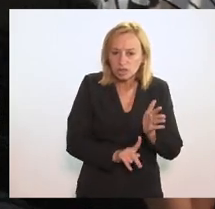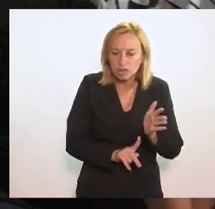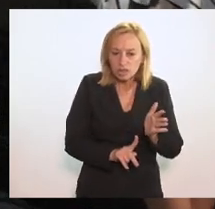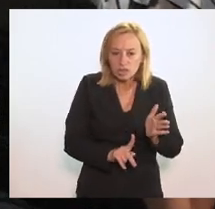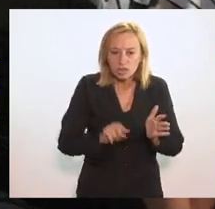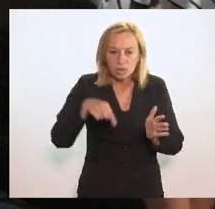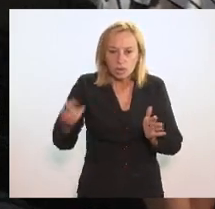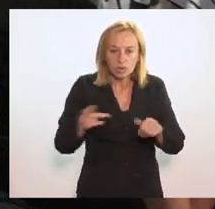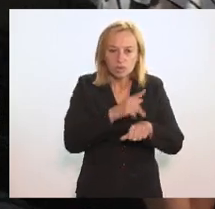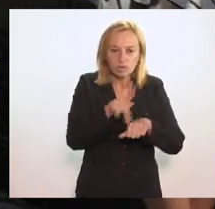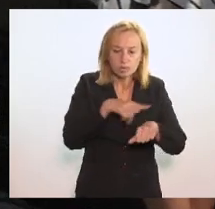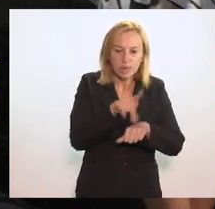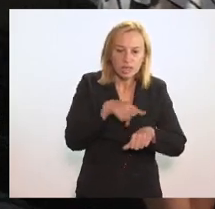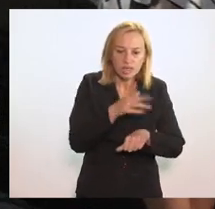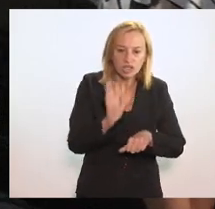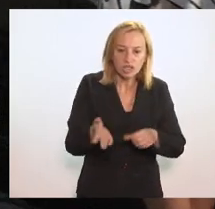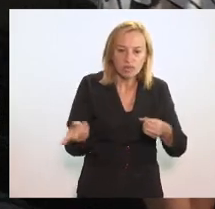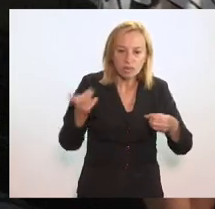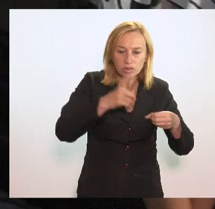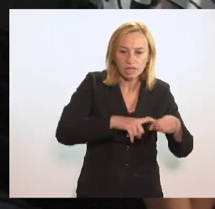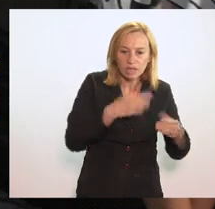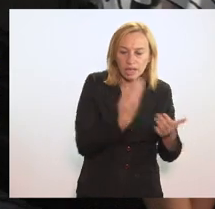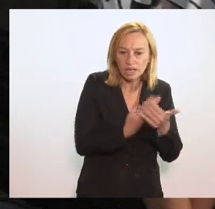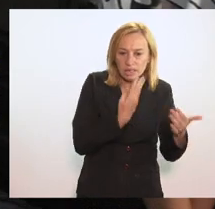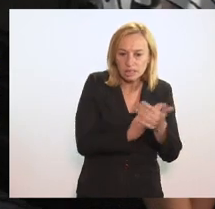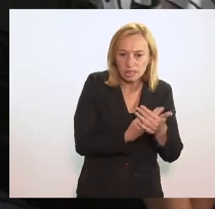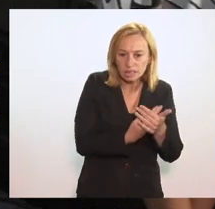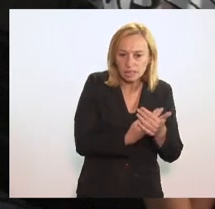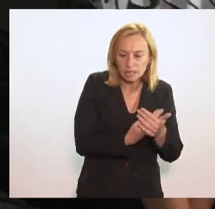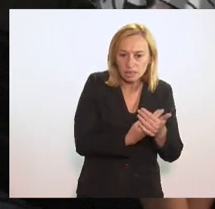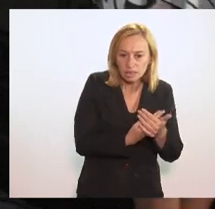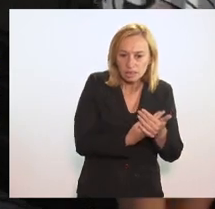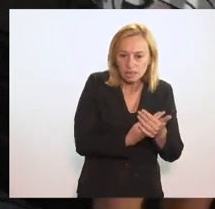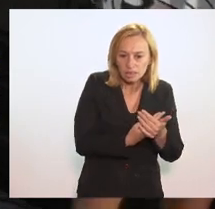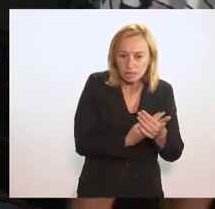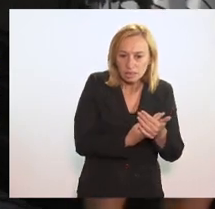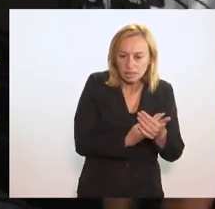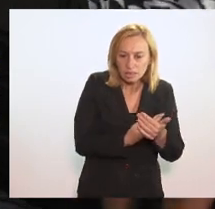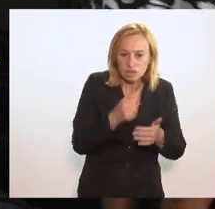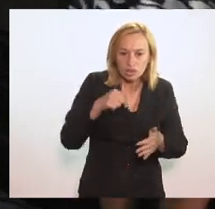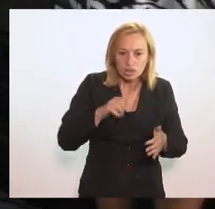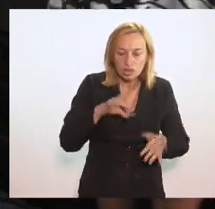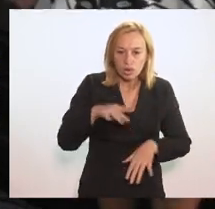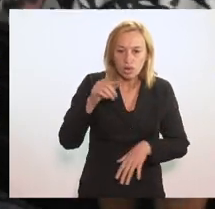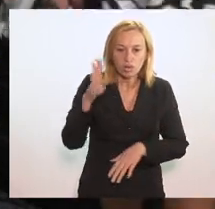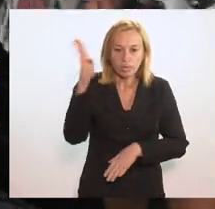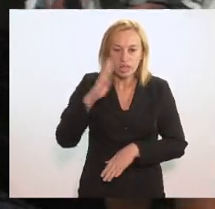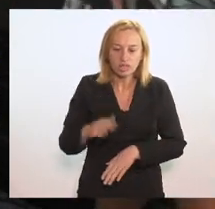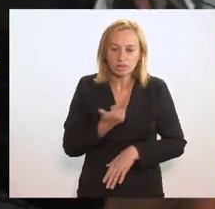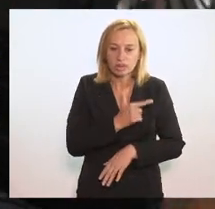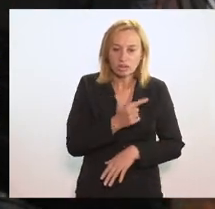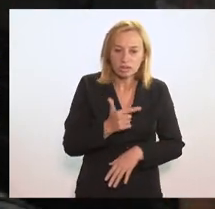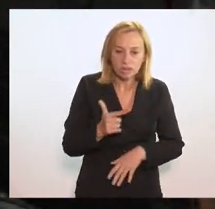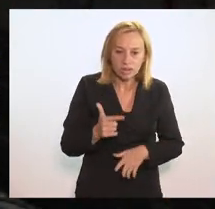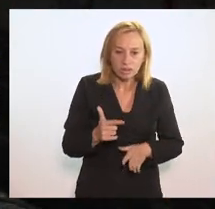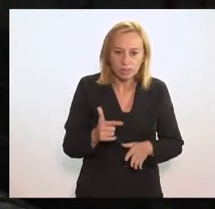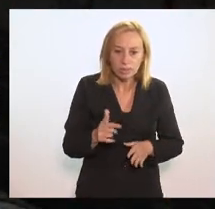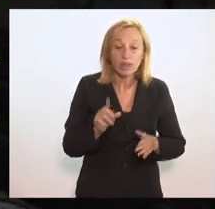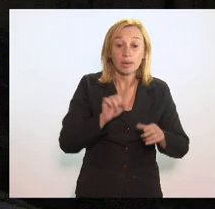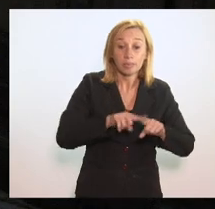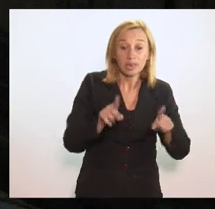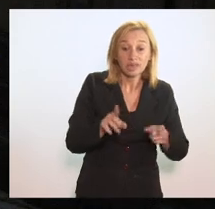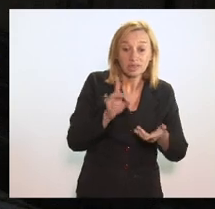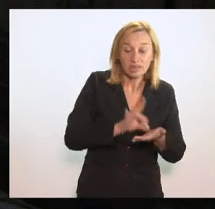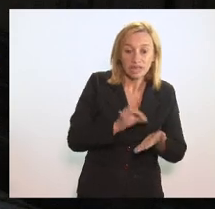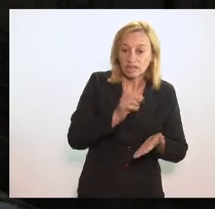outros países já voltaram às aulas, apenas o Brasil que não. No entanto, isso também é novamente uma verdade parcial,